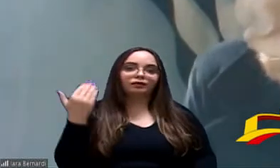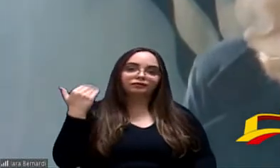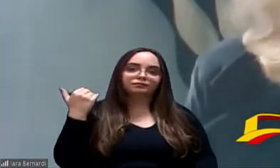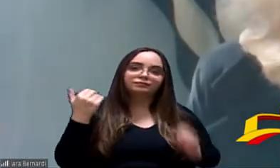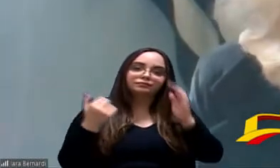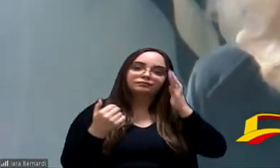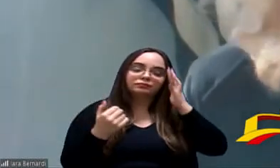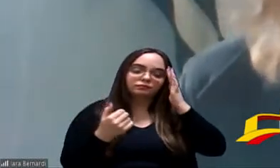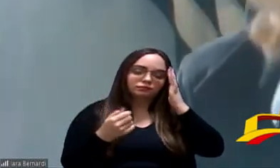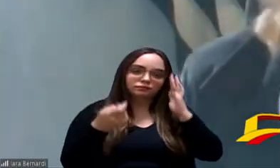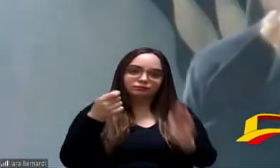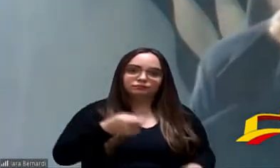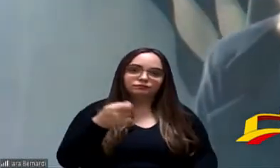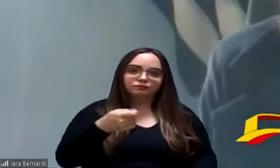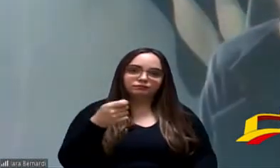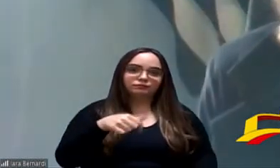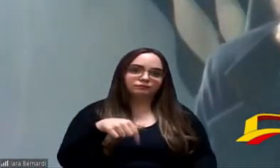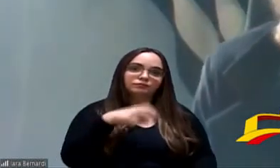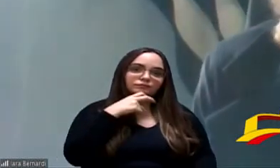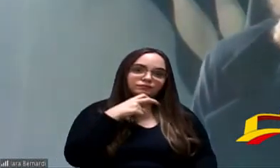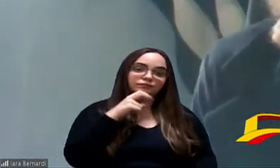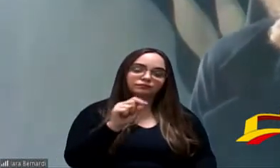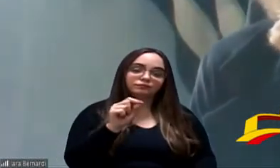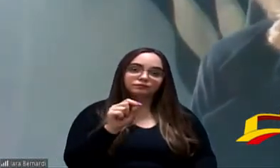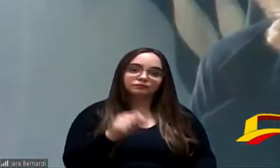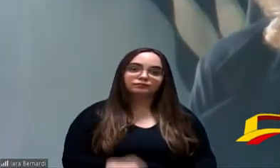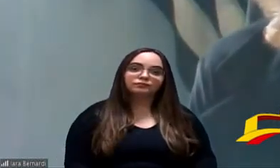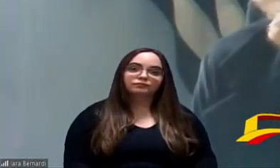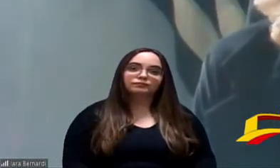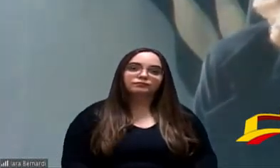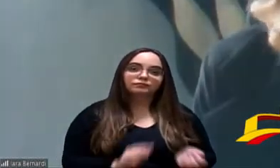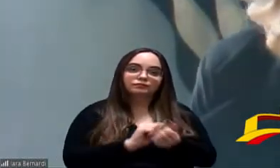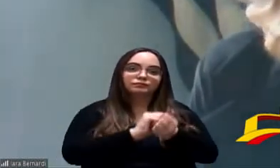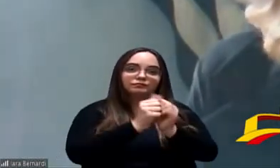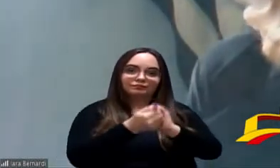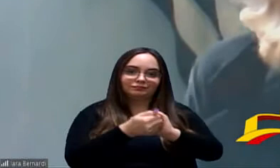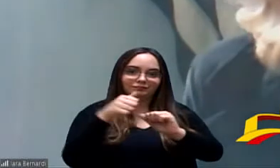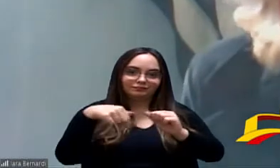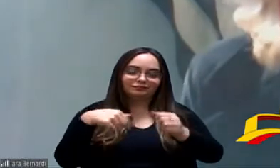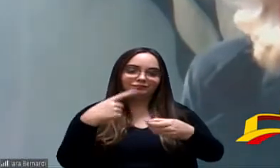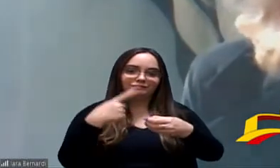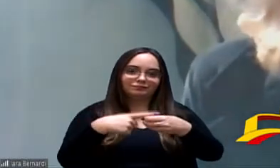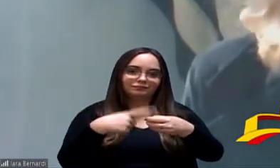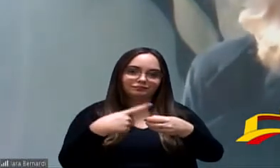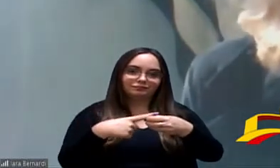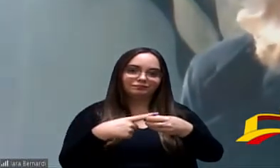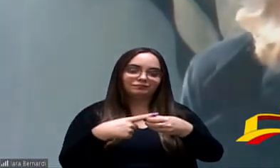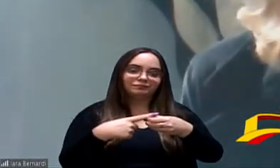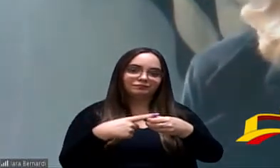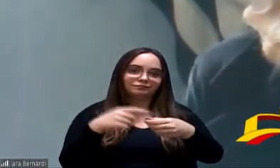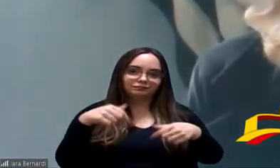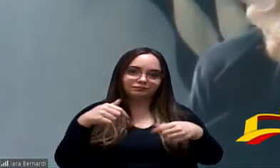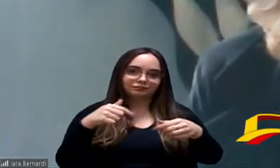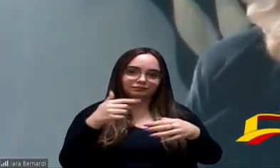uma obrigatoriedade para as cidades, é a adaptação da cidade ao programa, a